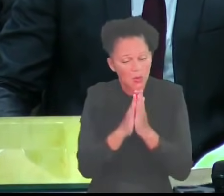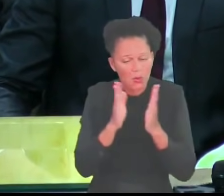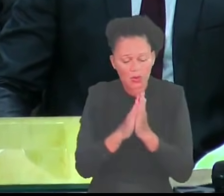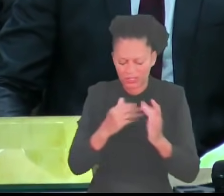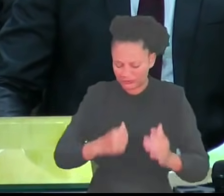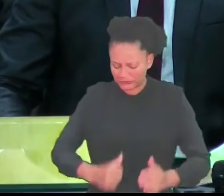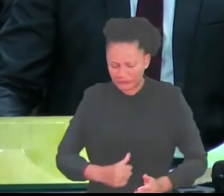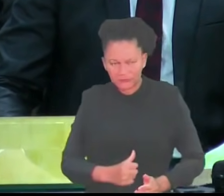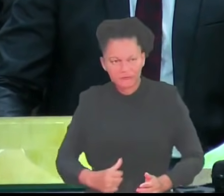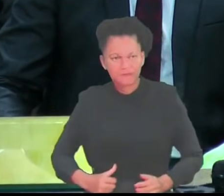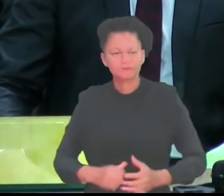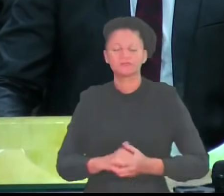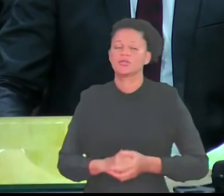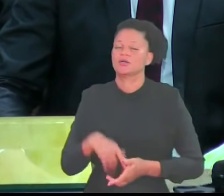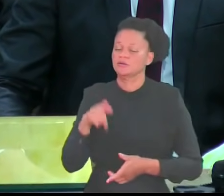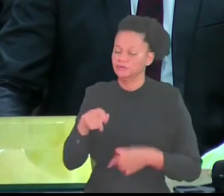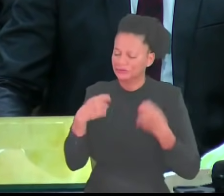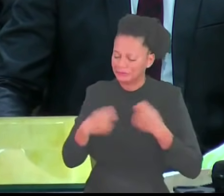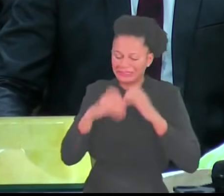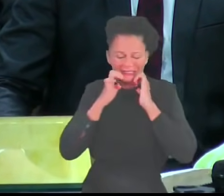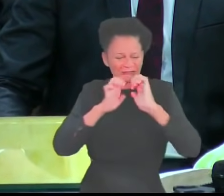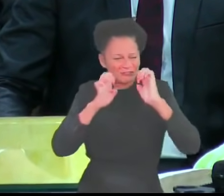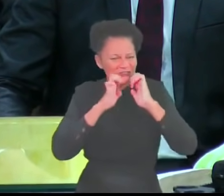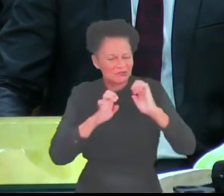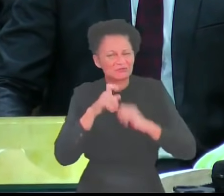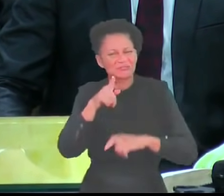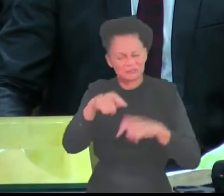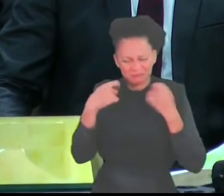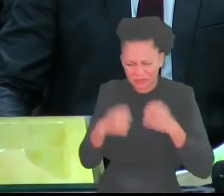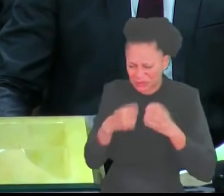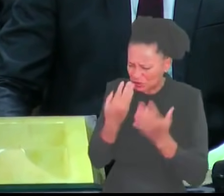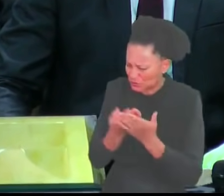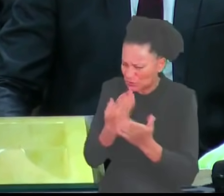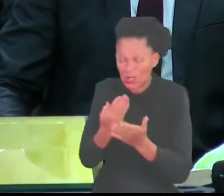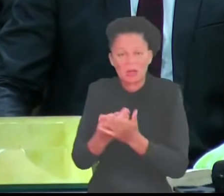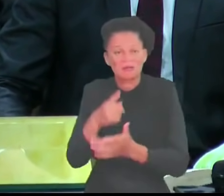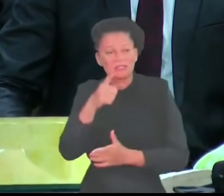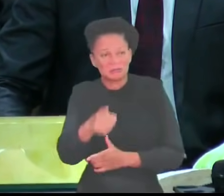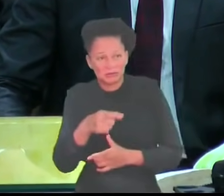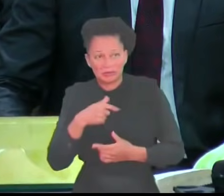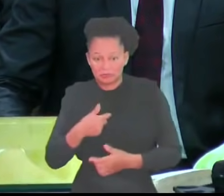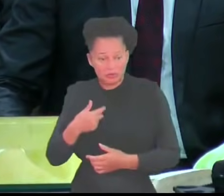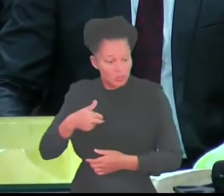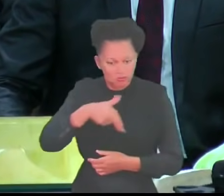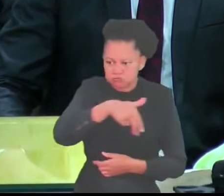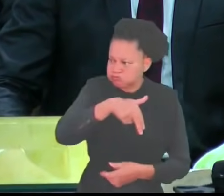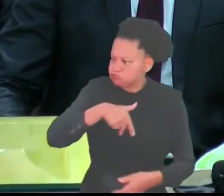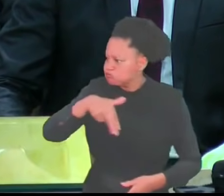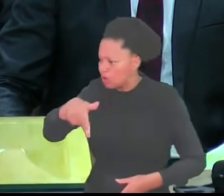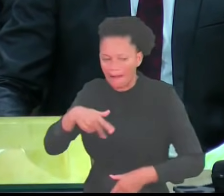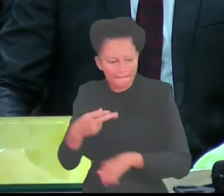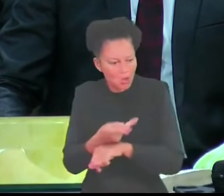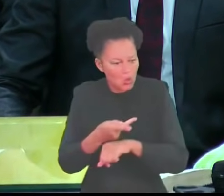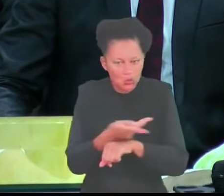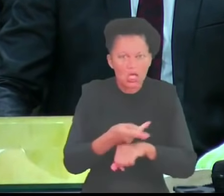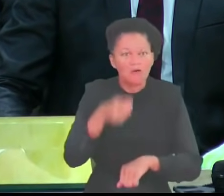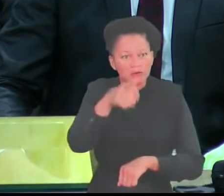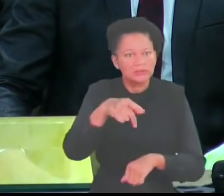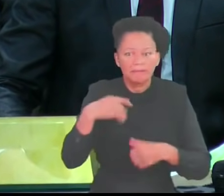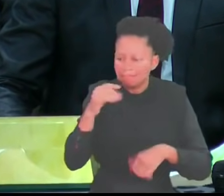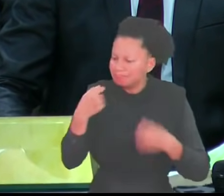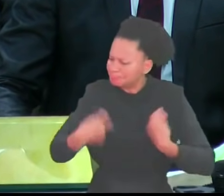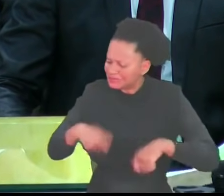jejuar. Você tem que evangelizar, você tem que estudar, você tem que sair a campo, você tem que procurar, você tem